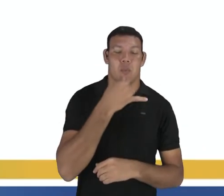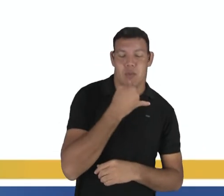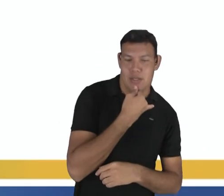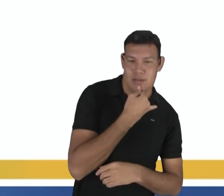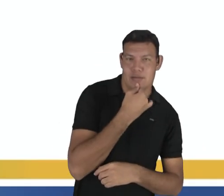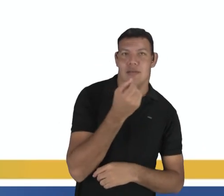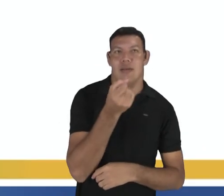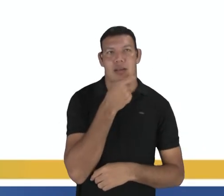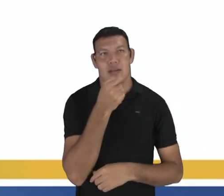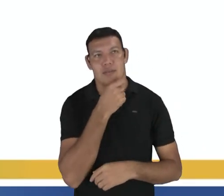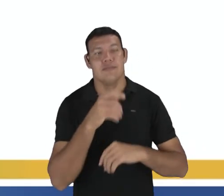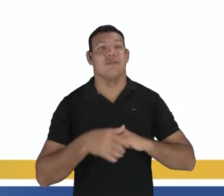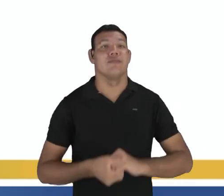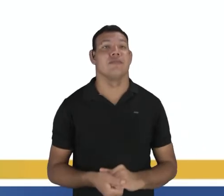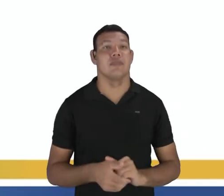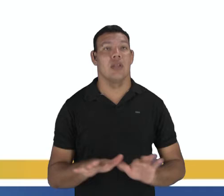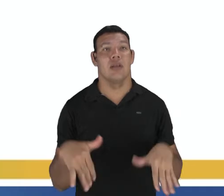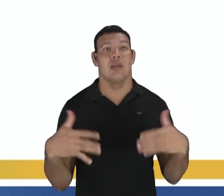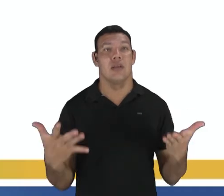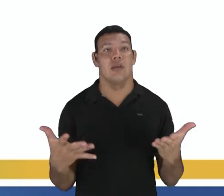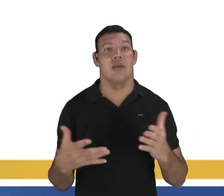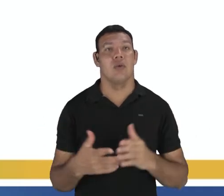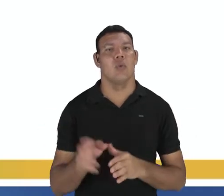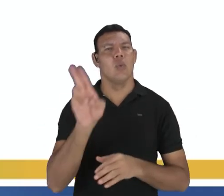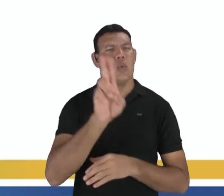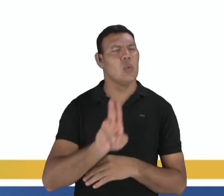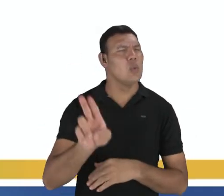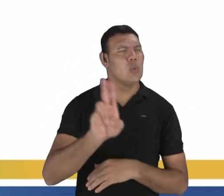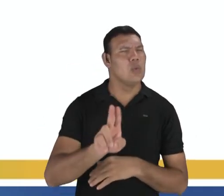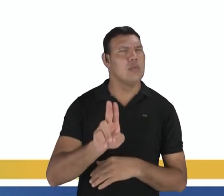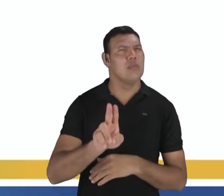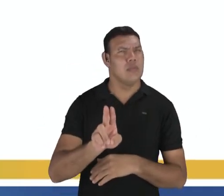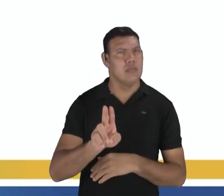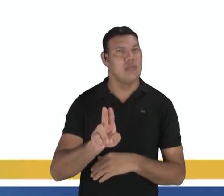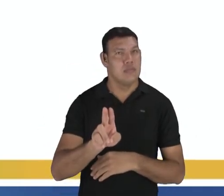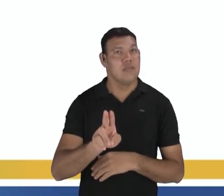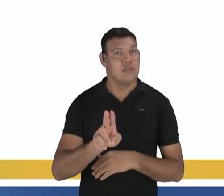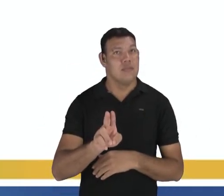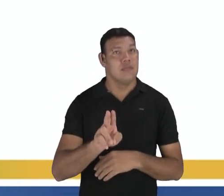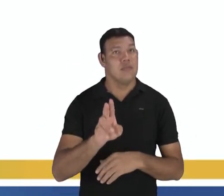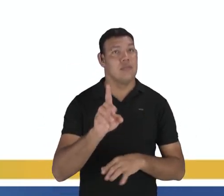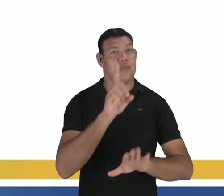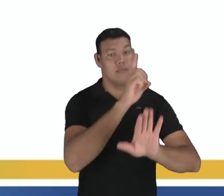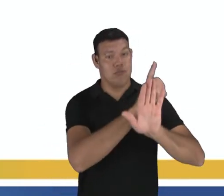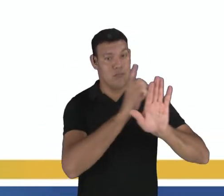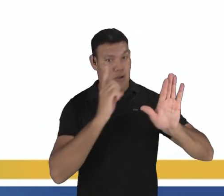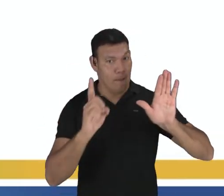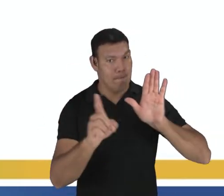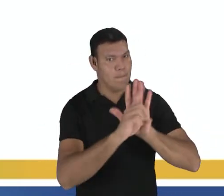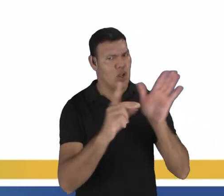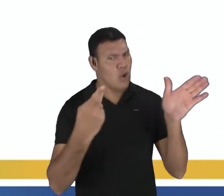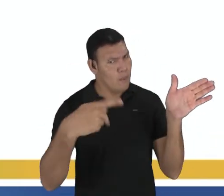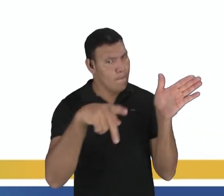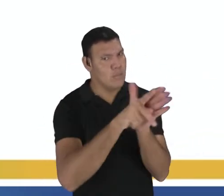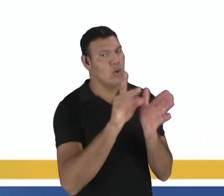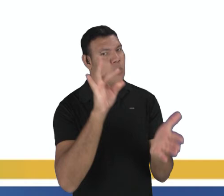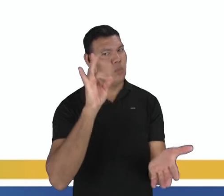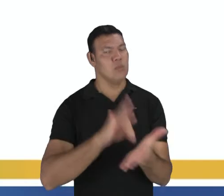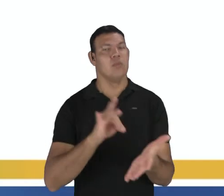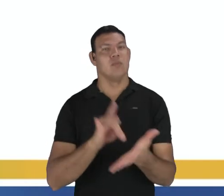se fazer. Qual é a pergunta? O termo ou expressão destacado está empregado em seu sentido